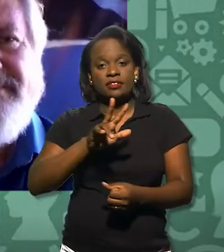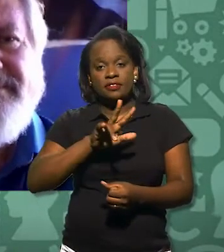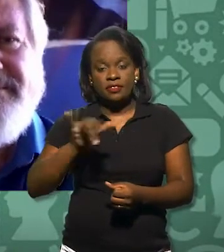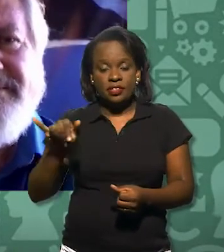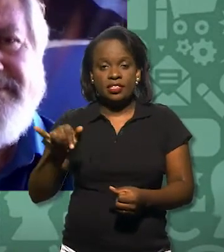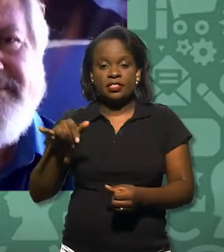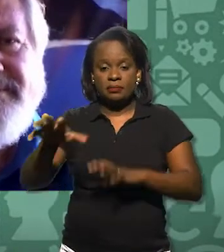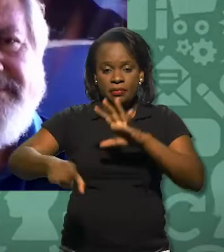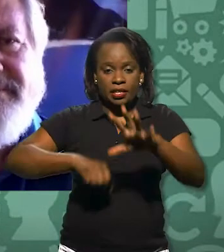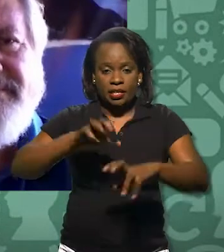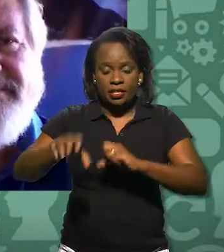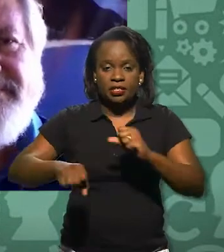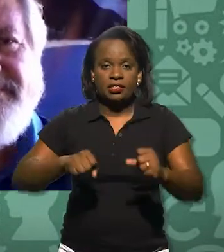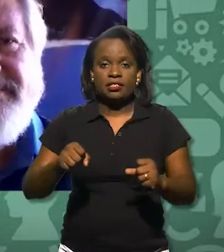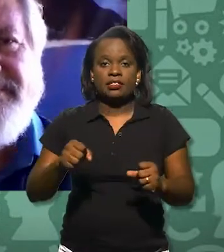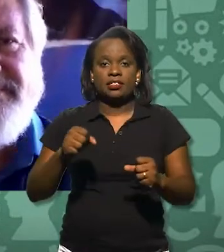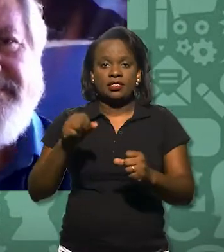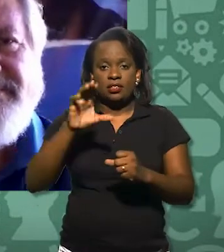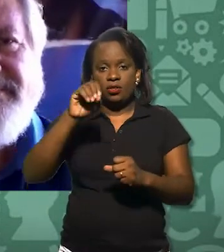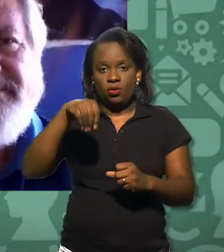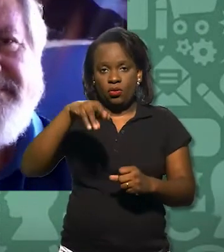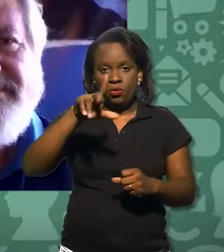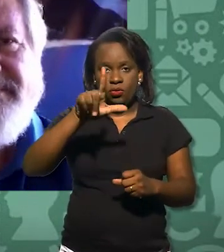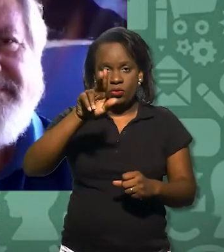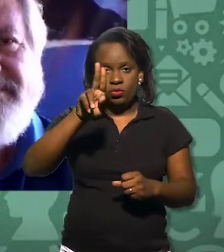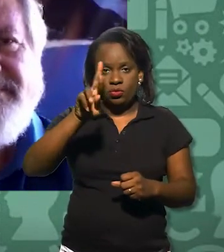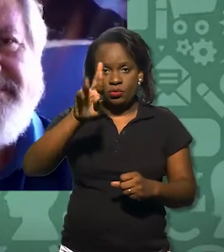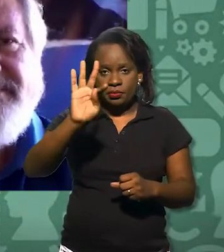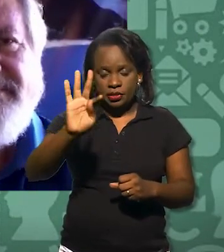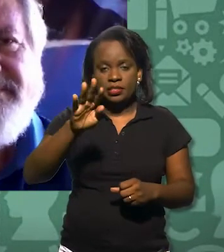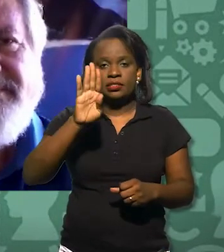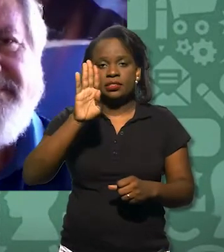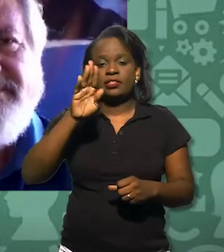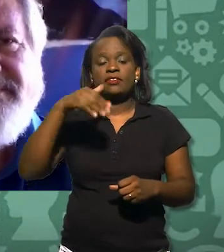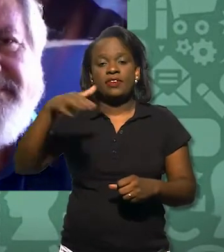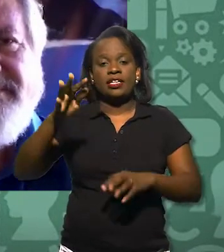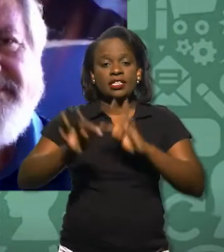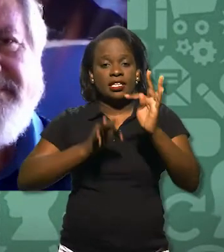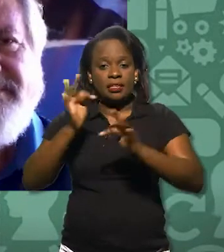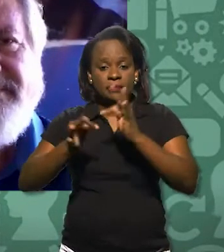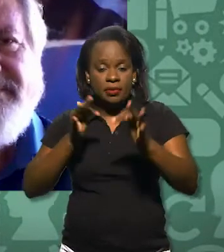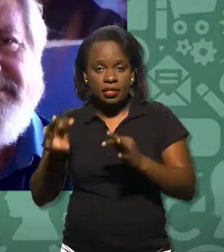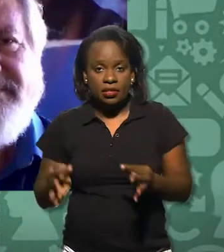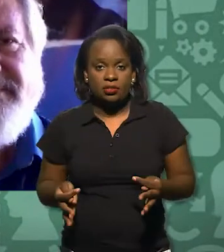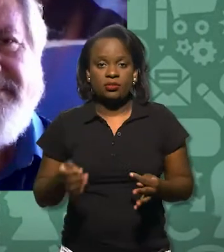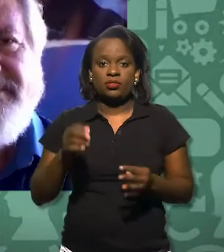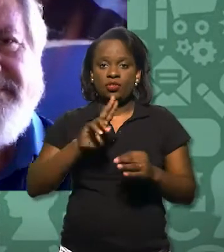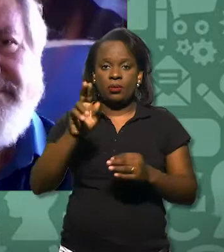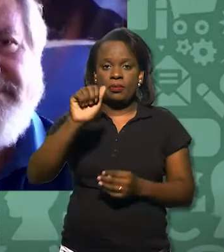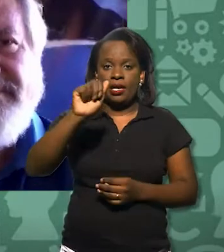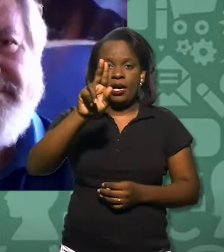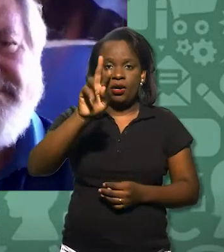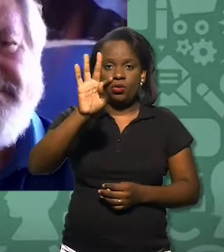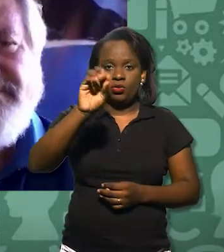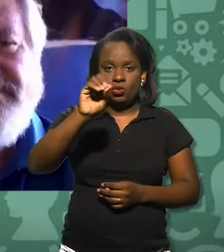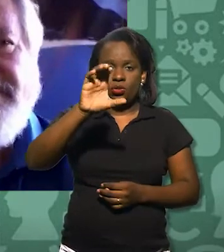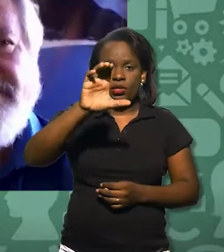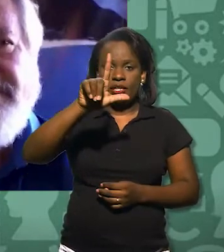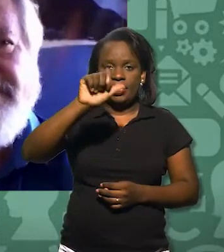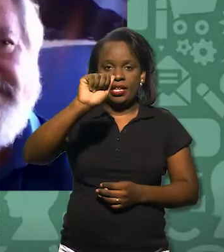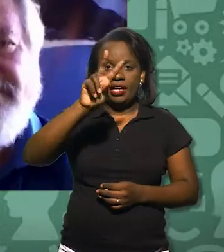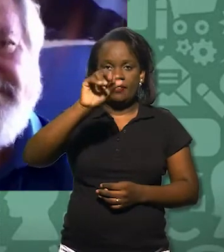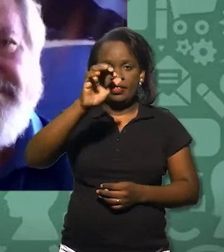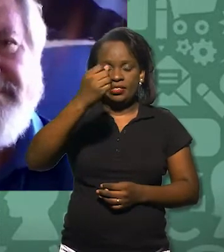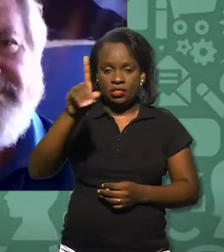ele vai ser coletado pela Conlurb e vai ser levado para um tratamento que a gente chama de autoclavação. Ou seja, todos